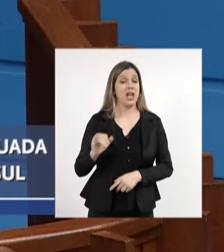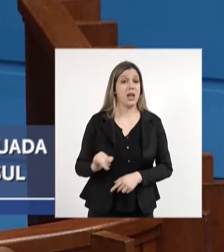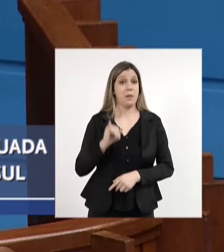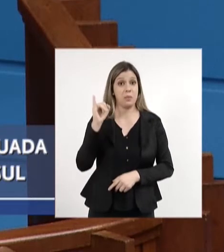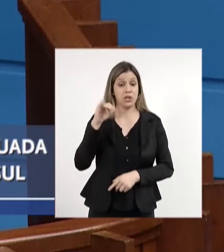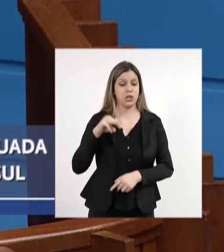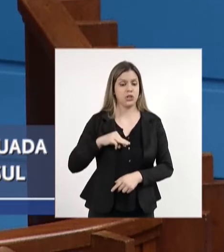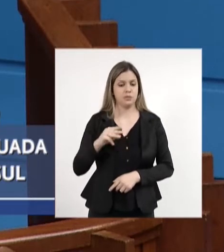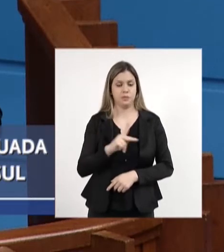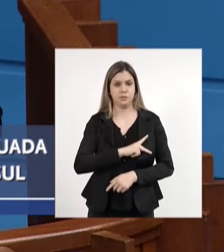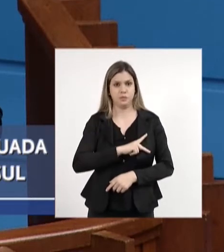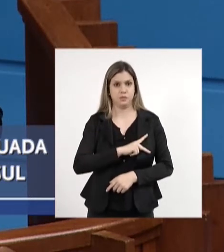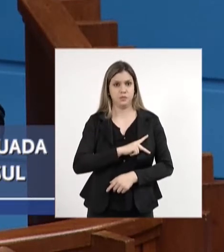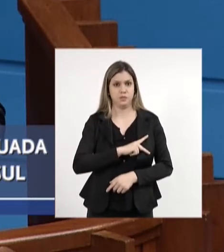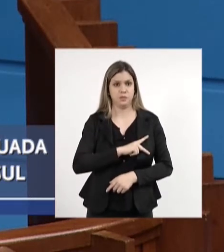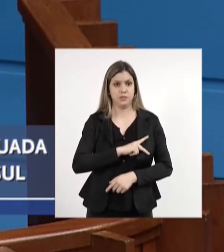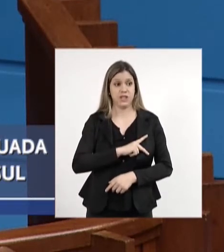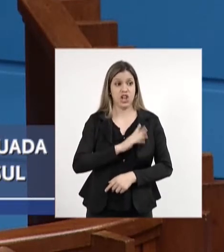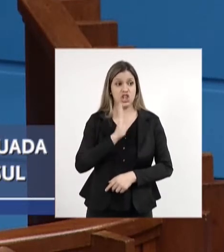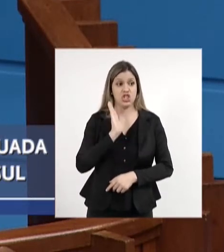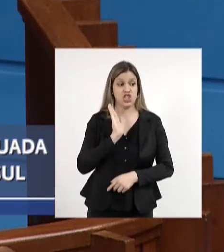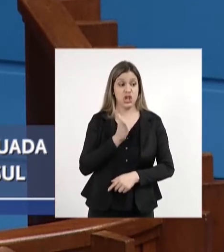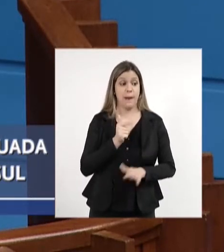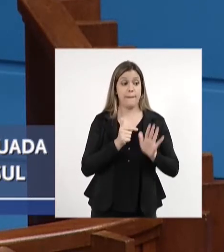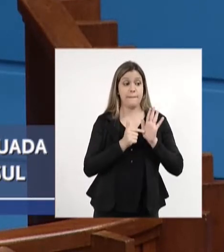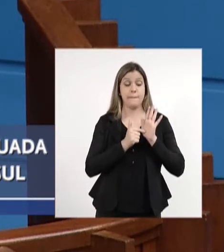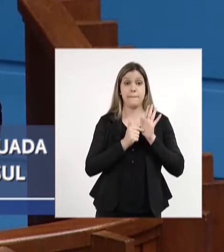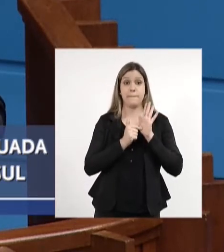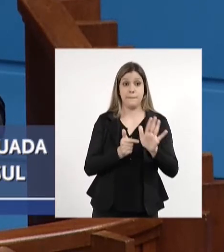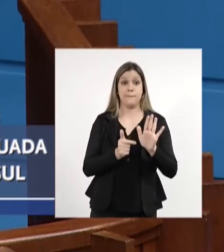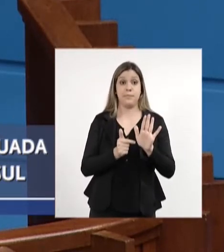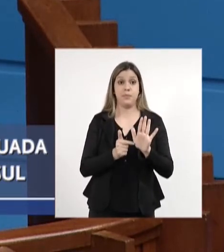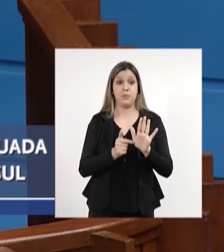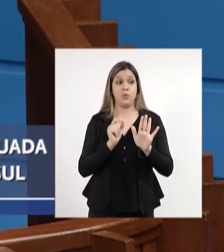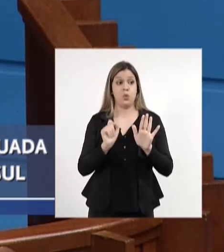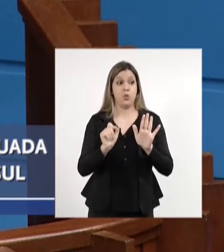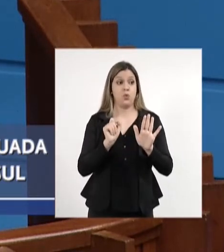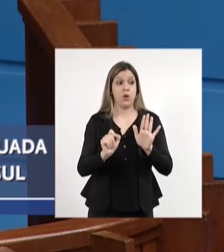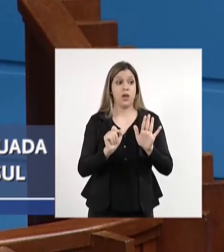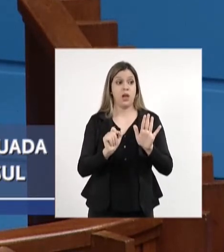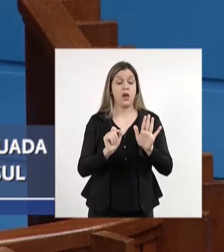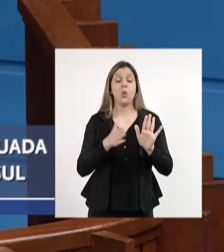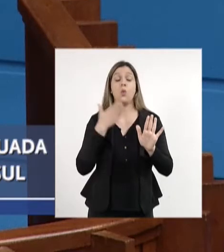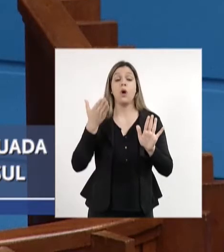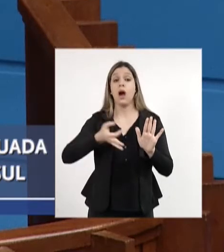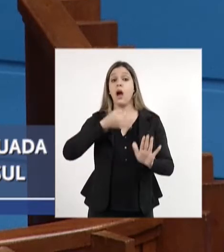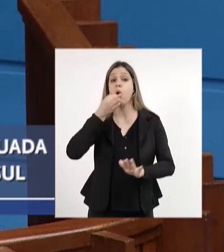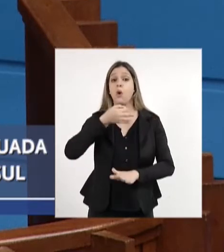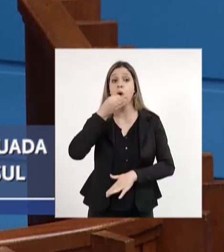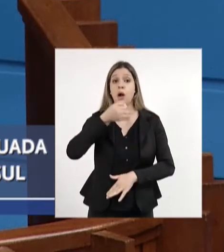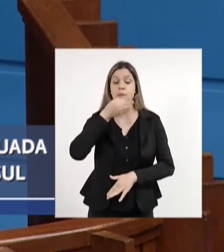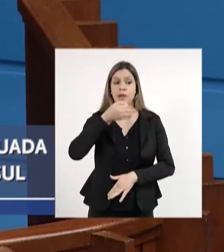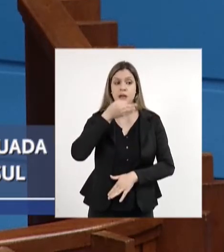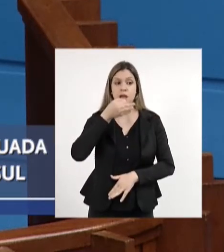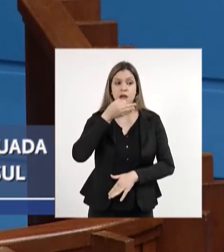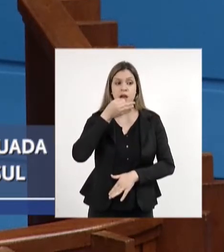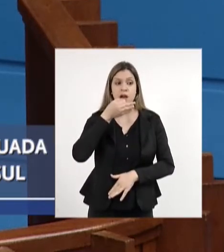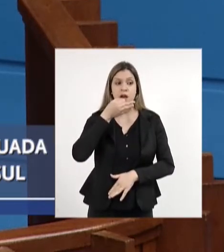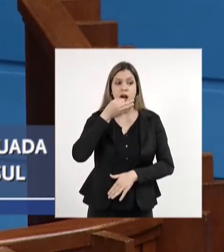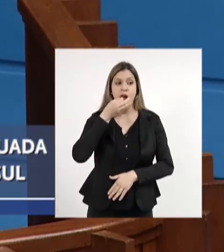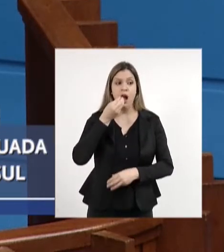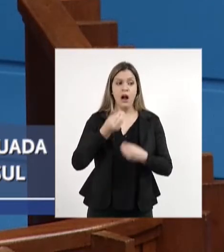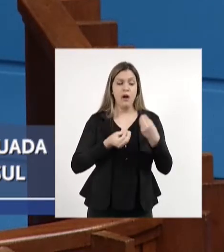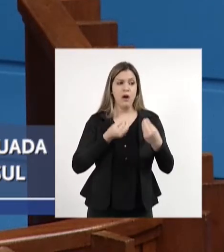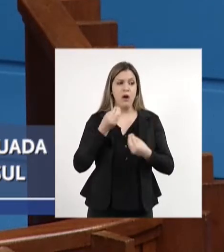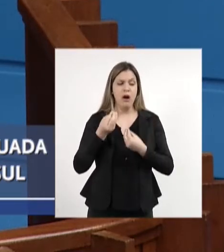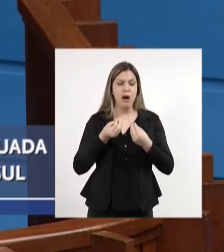Ministério Público já expor a sua visão sobre as consequências